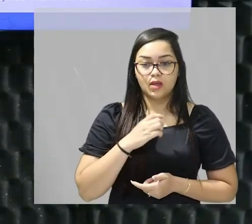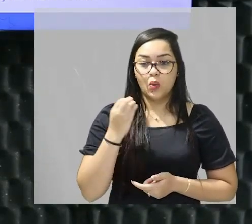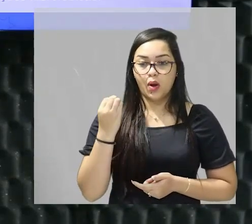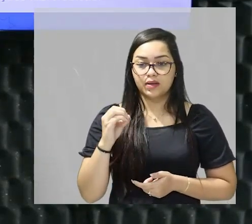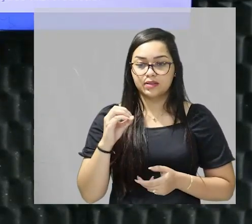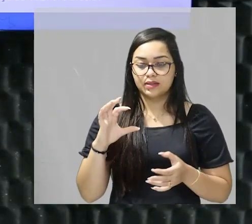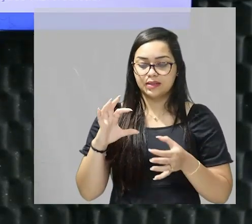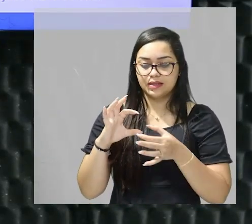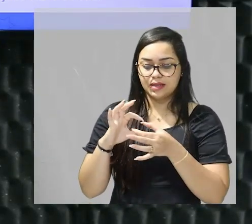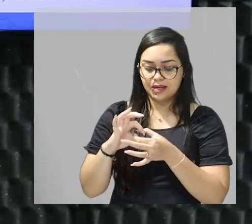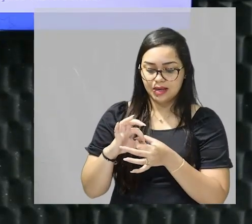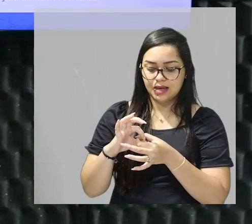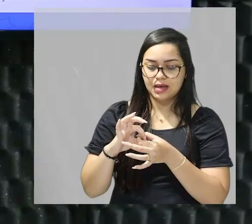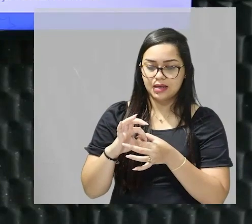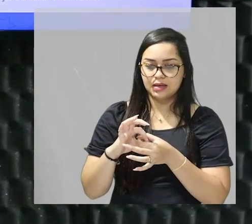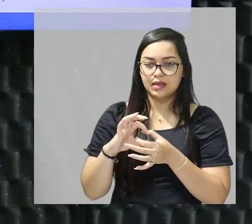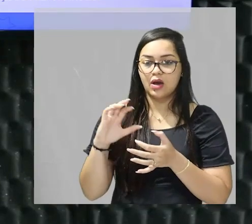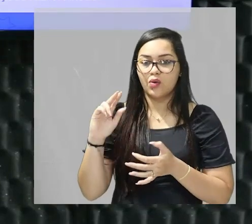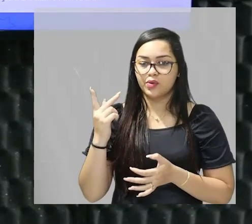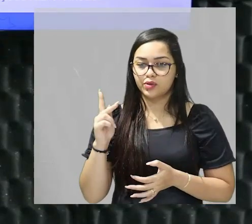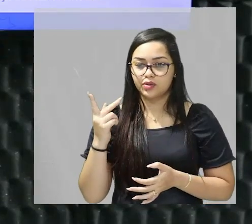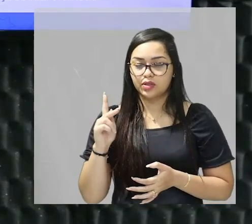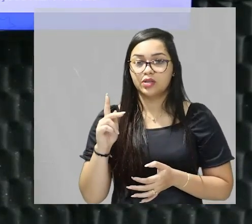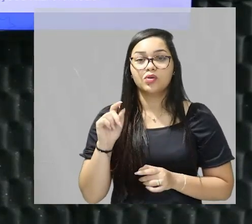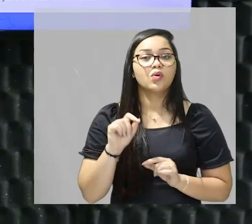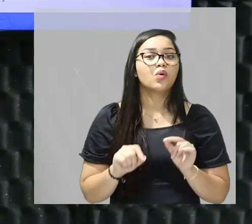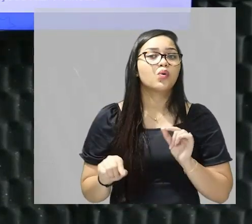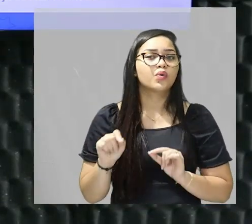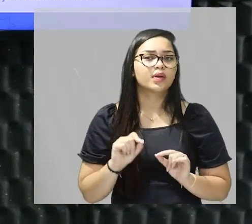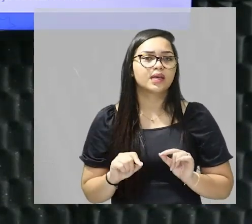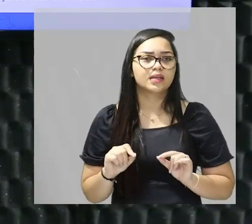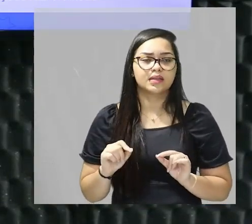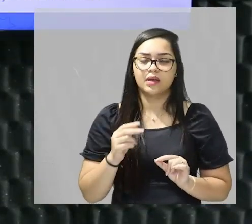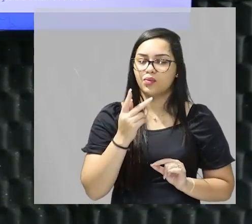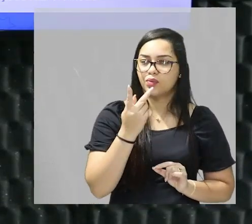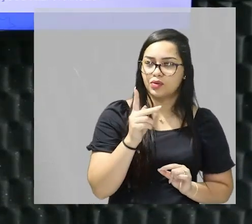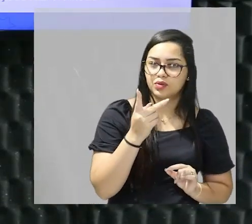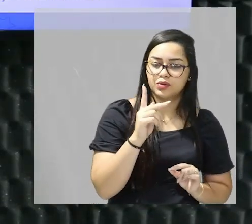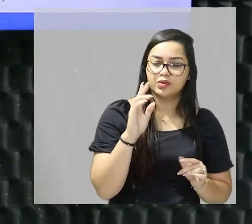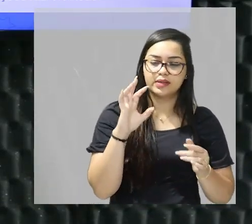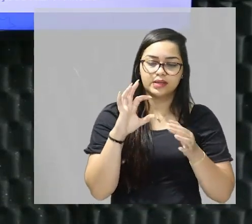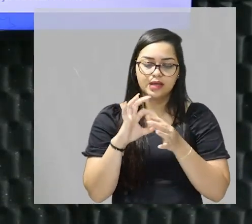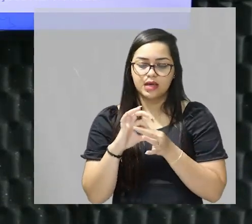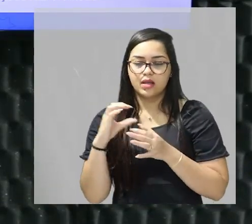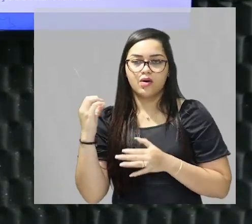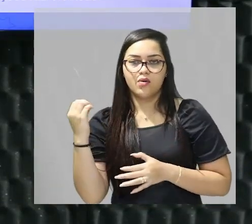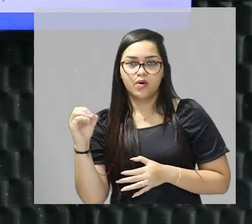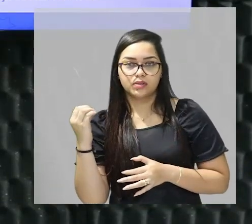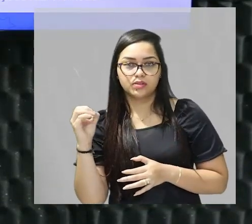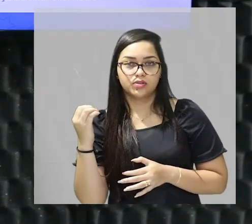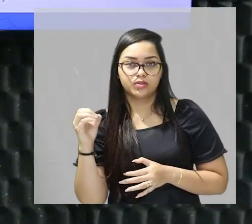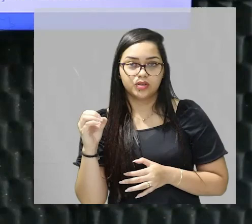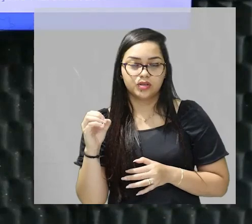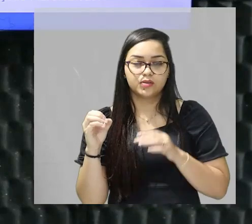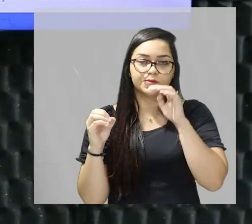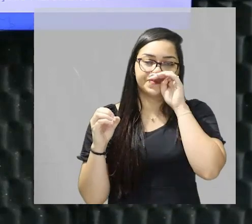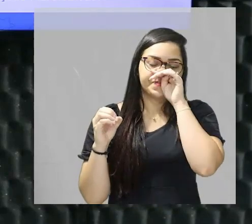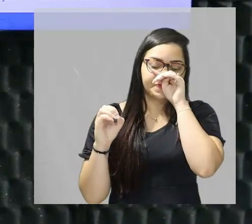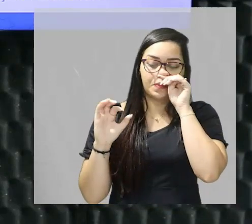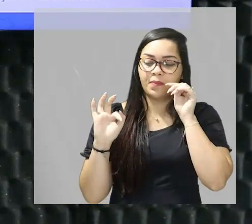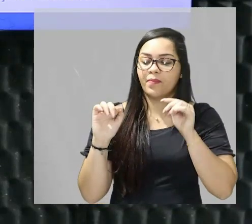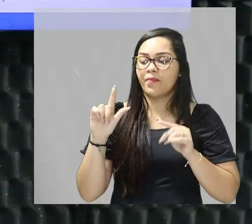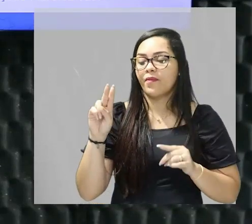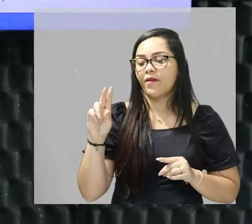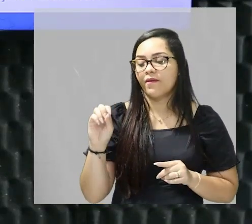ligado diretamente ao hidrogênio, na verdade, quando eu tenho o hidrogênio ligado ao oxigênio fluo ou